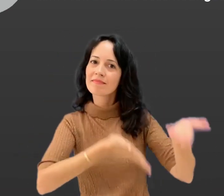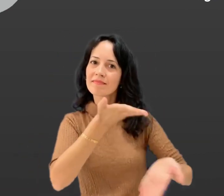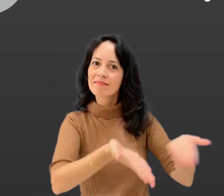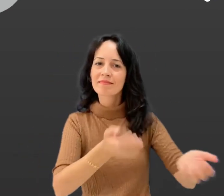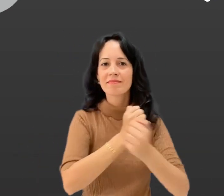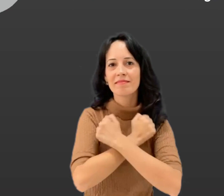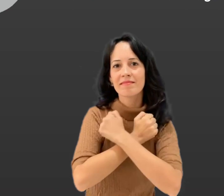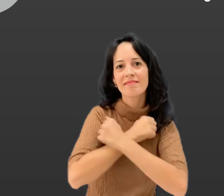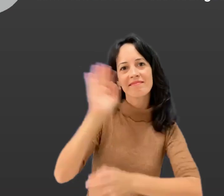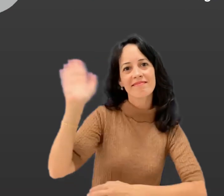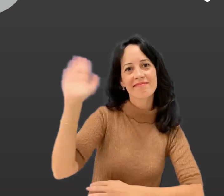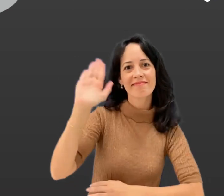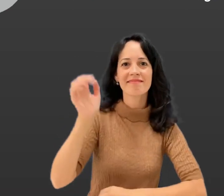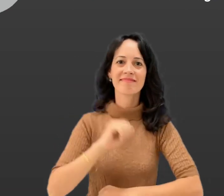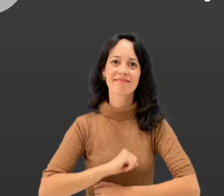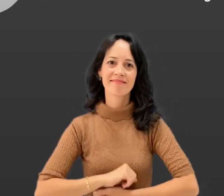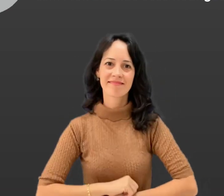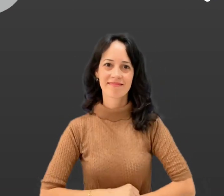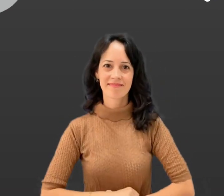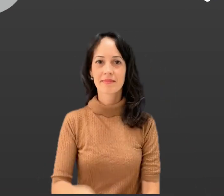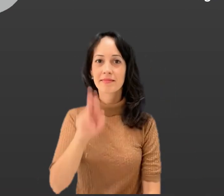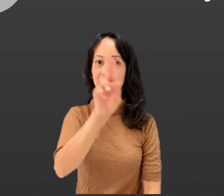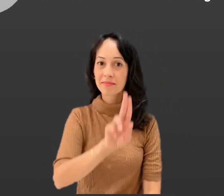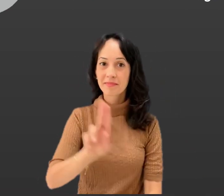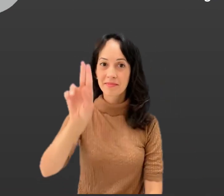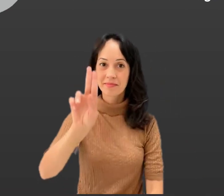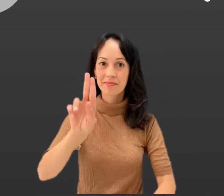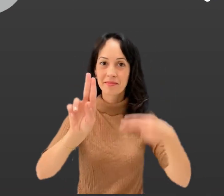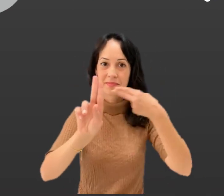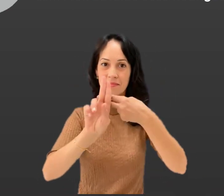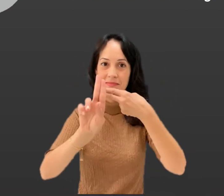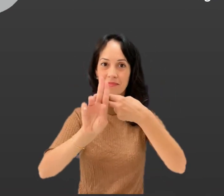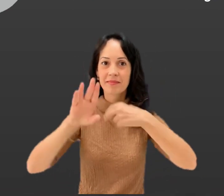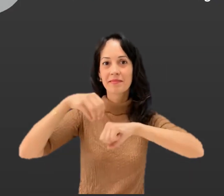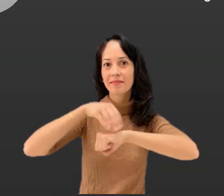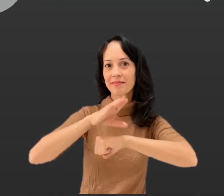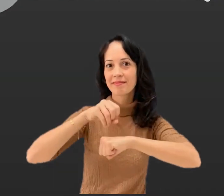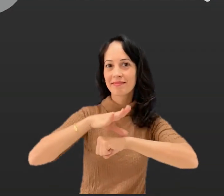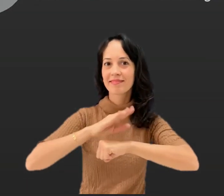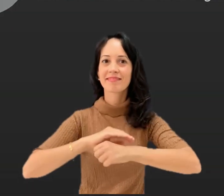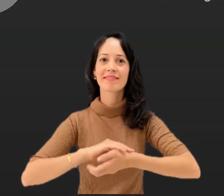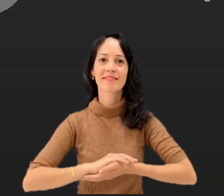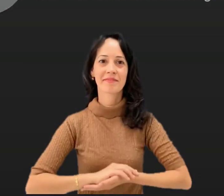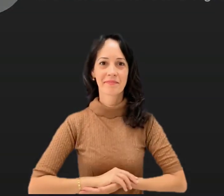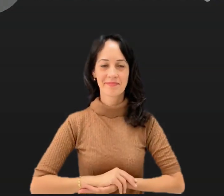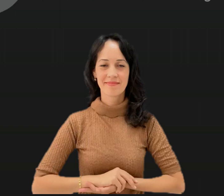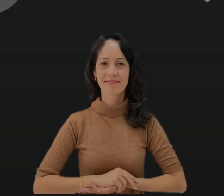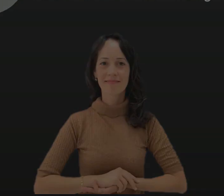abraço a todos. UNIFAL-MG em podcast.